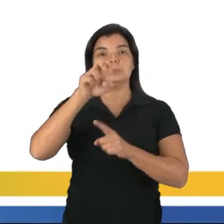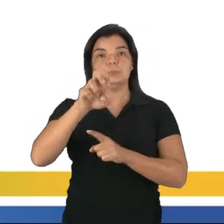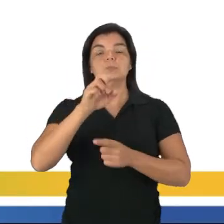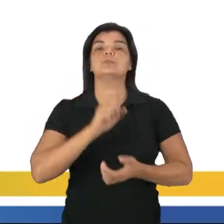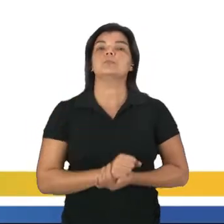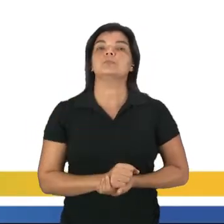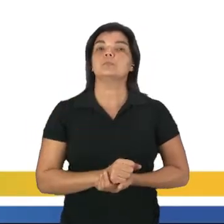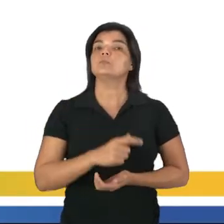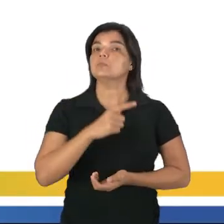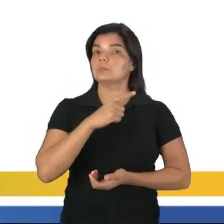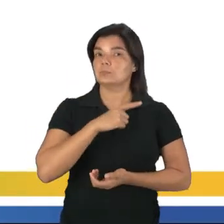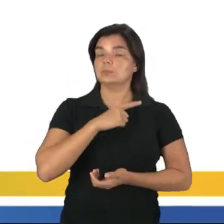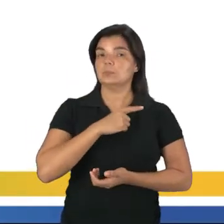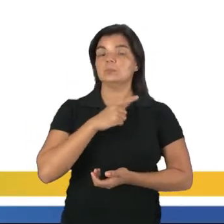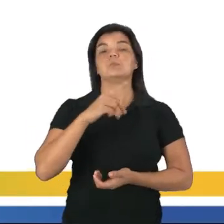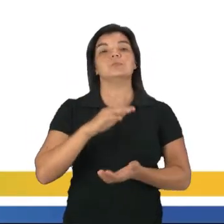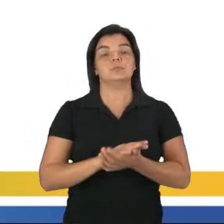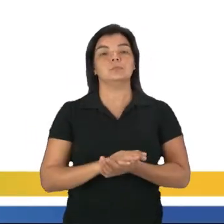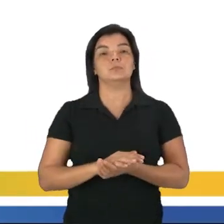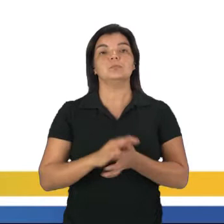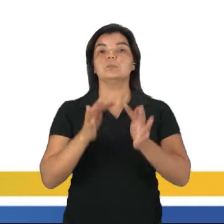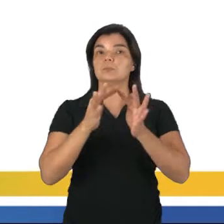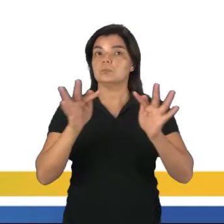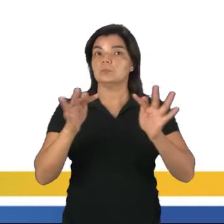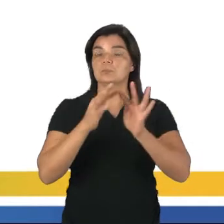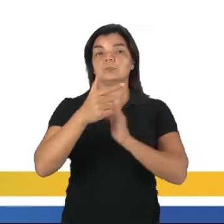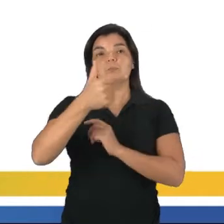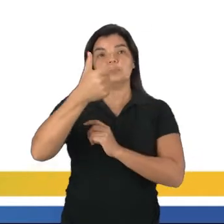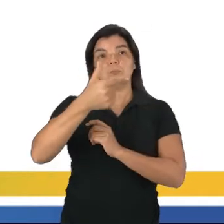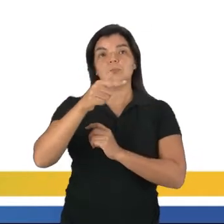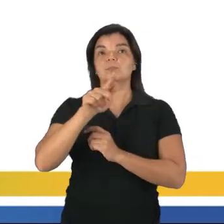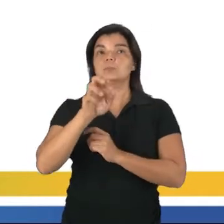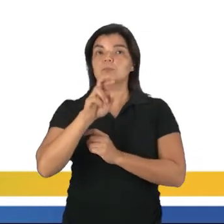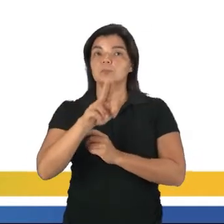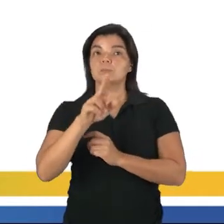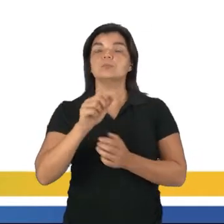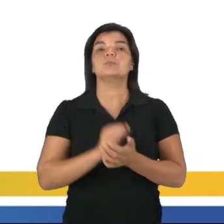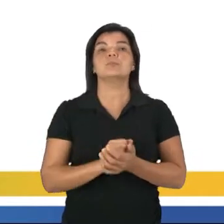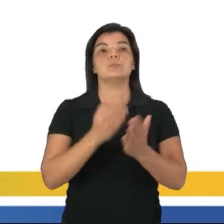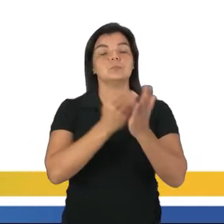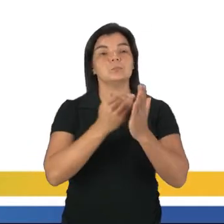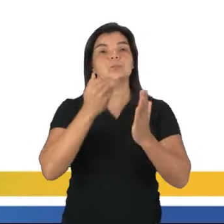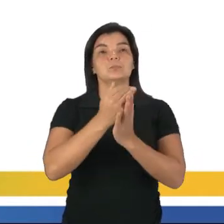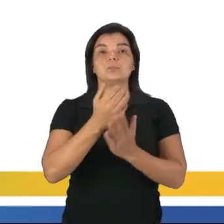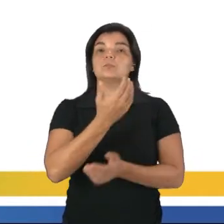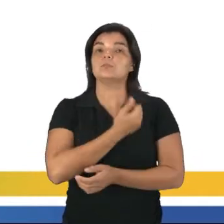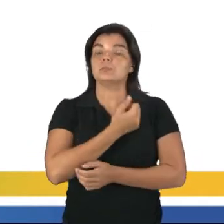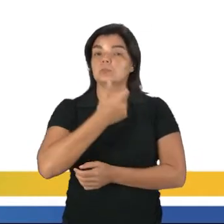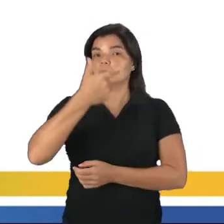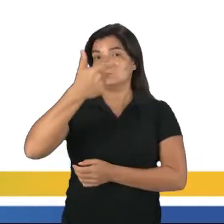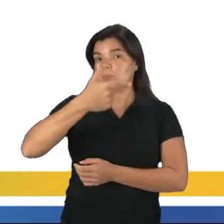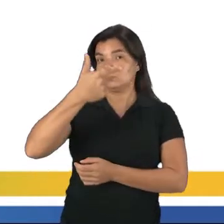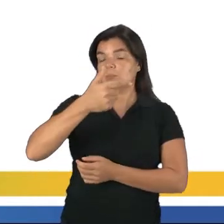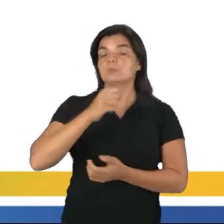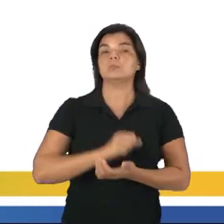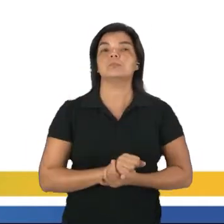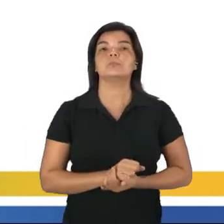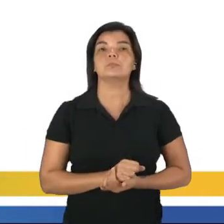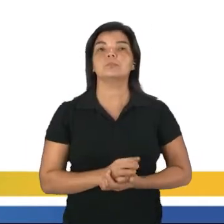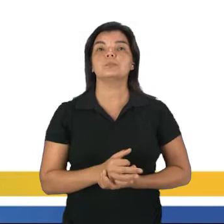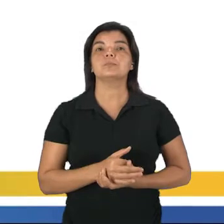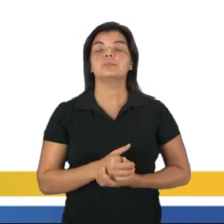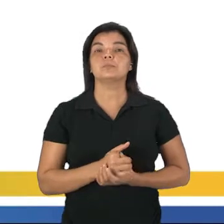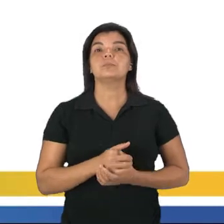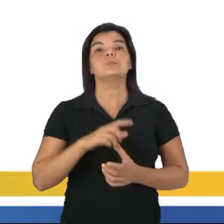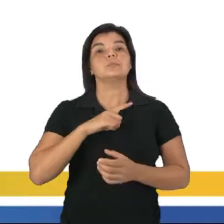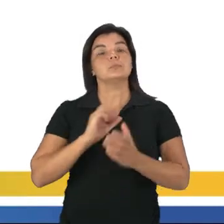5. A gente tem aí um polinômio, né, de 3 termos, e o termo que tem o maior expoente, ele está elevado ali ao quadrado.